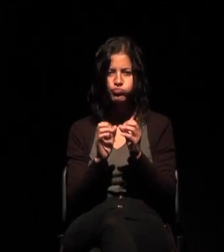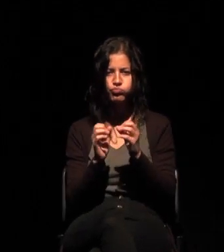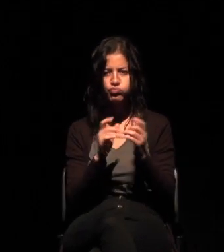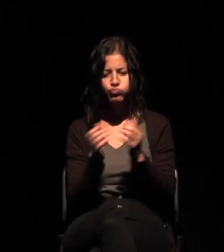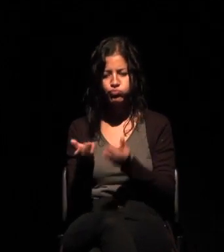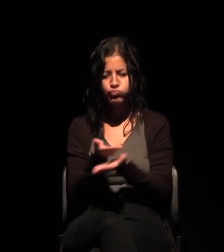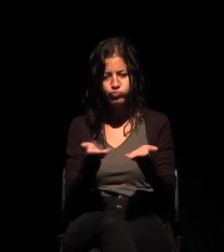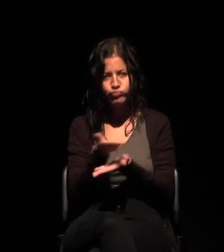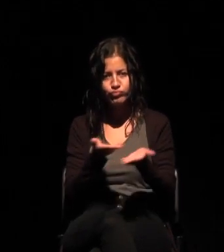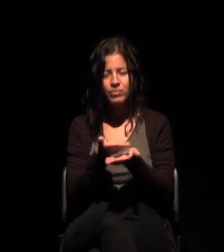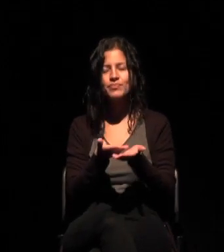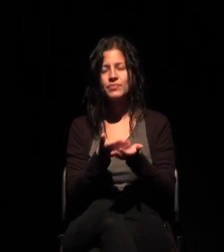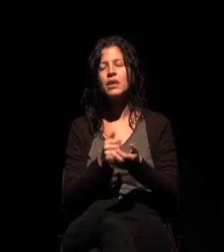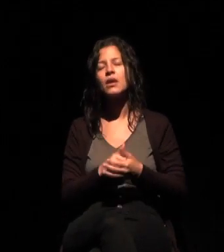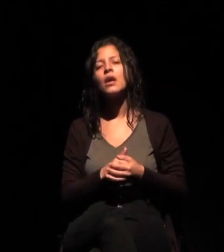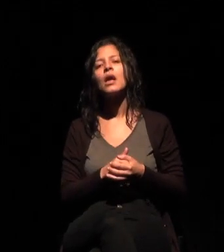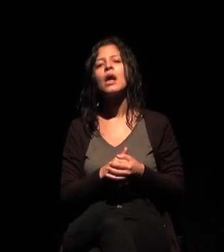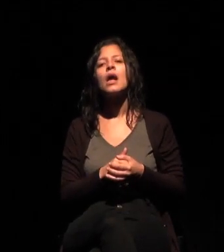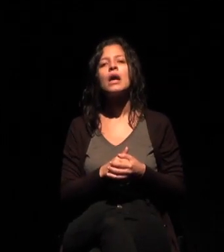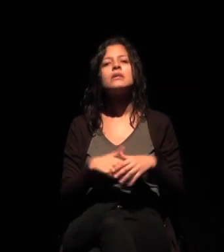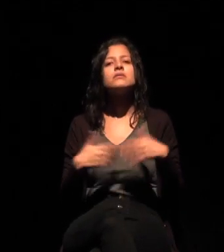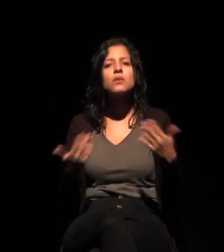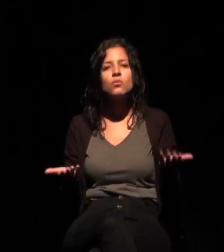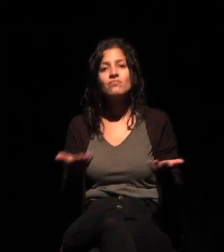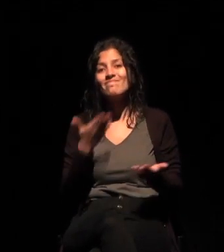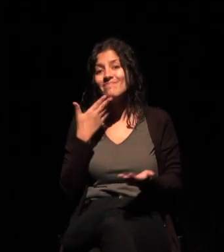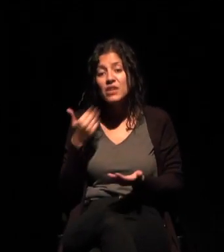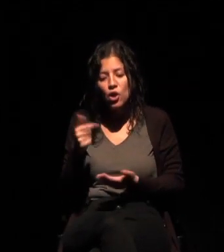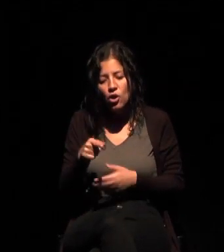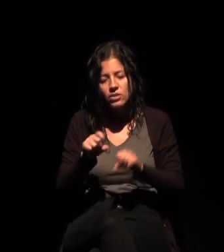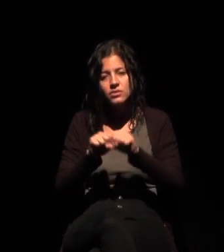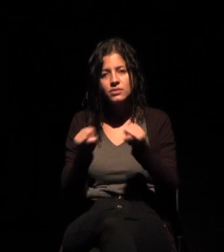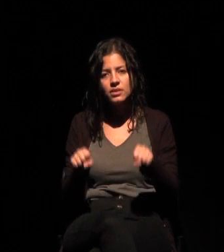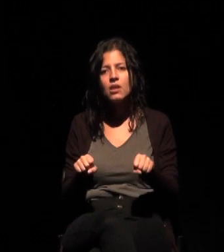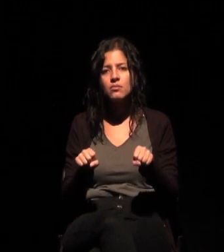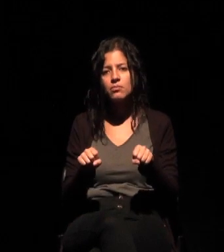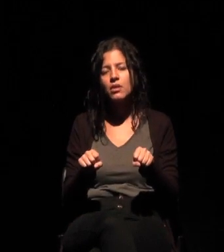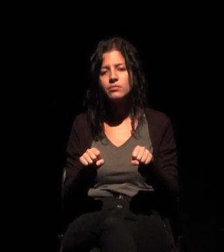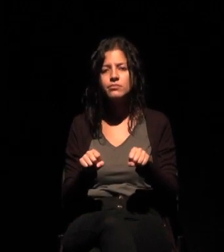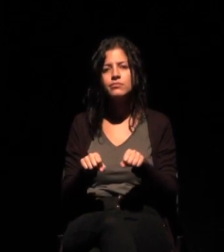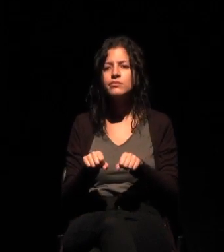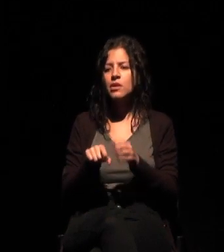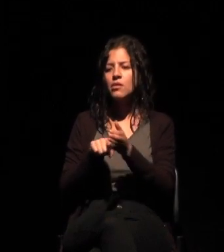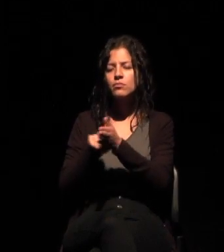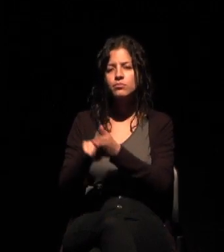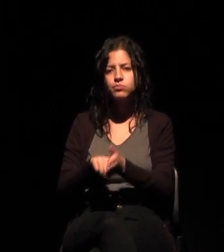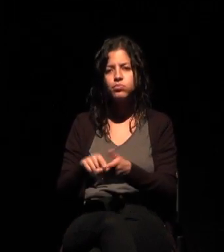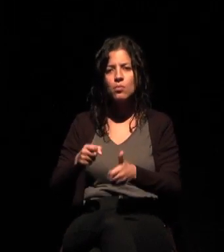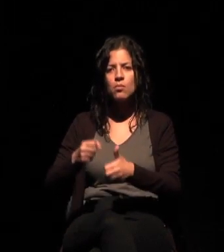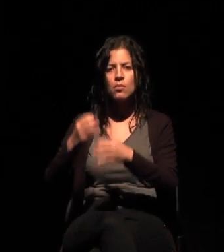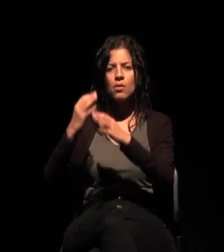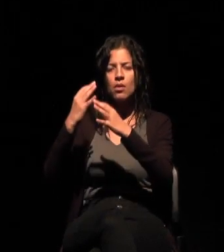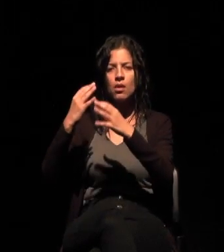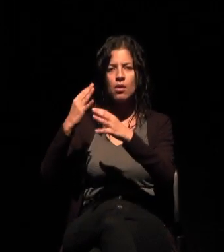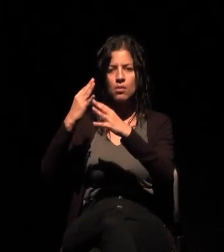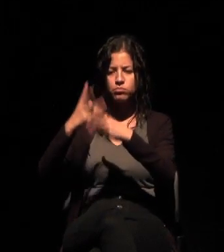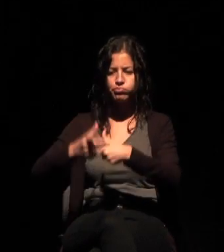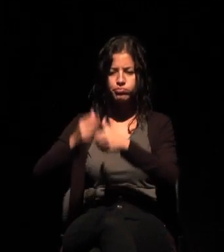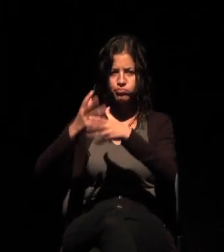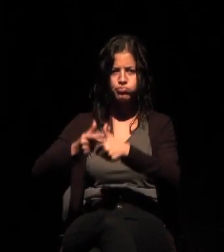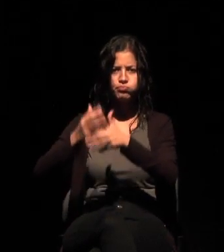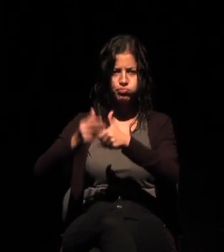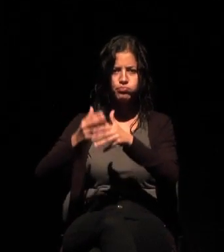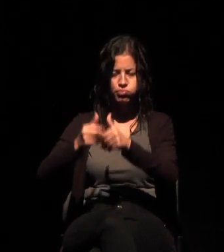verdade netão os melhores sistemas se aplicar lhes vão dizer que é essa esse fato é verdadeiro baseado no que está